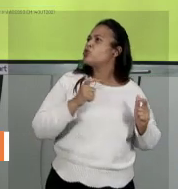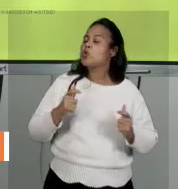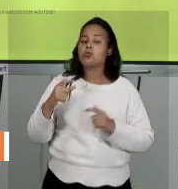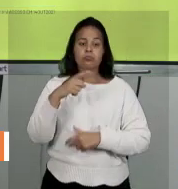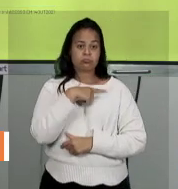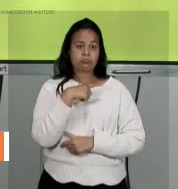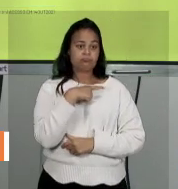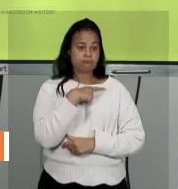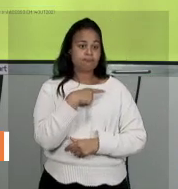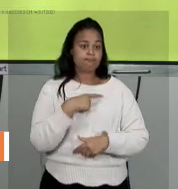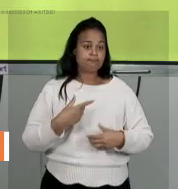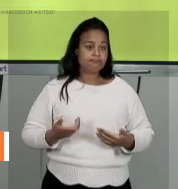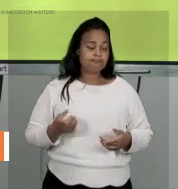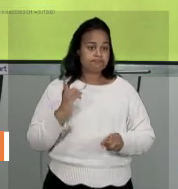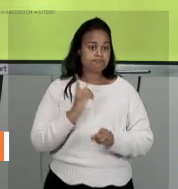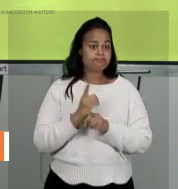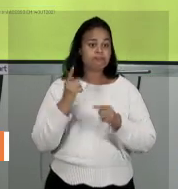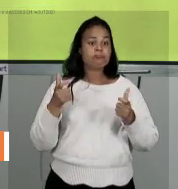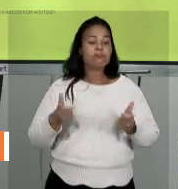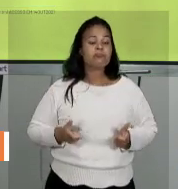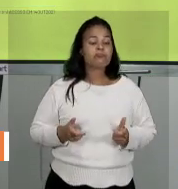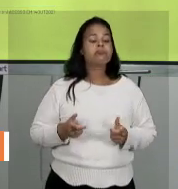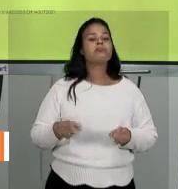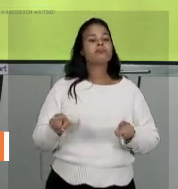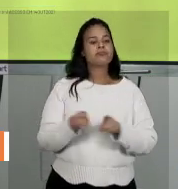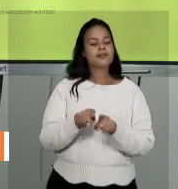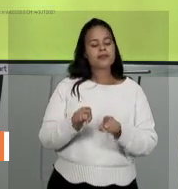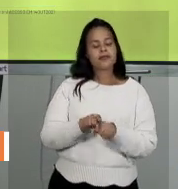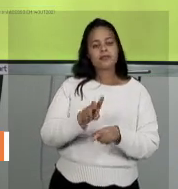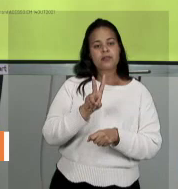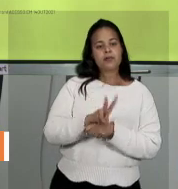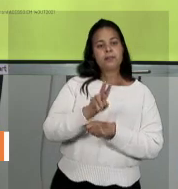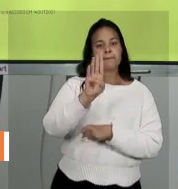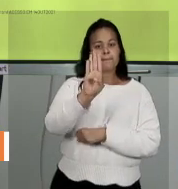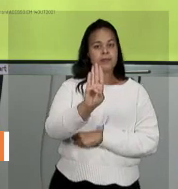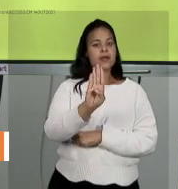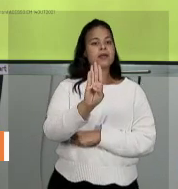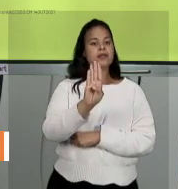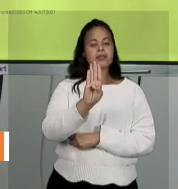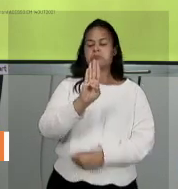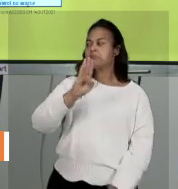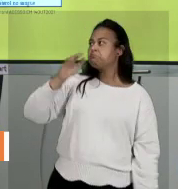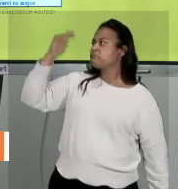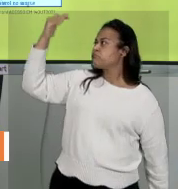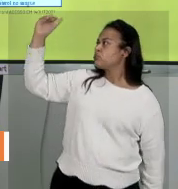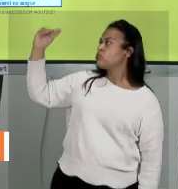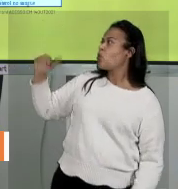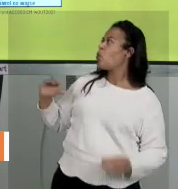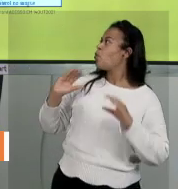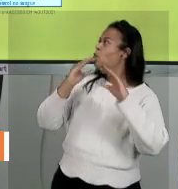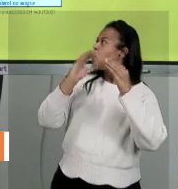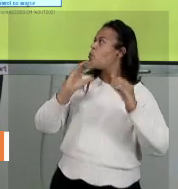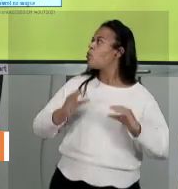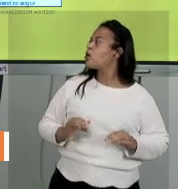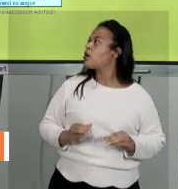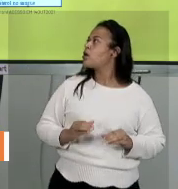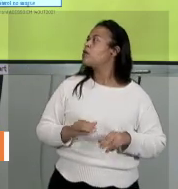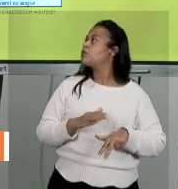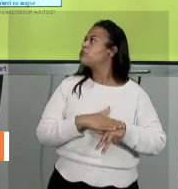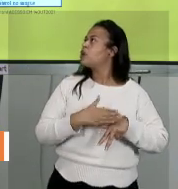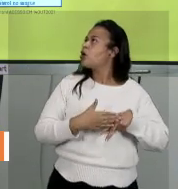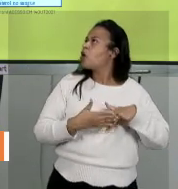encontradas. As vitaminas do complexo B e também as funções do organismo, a vitamina